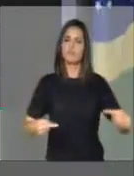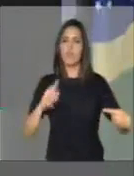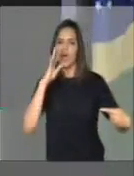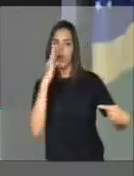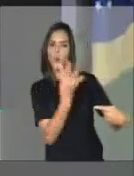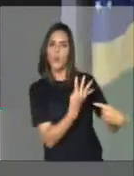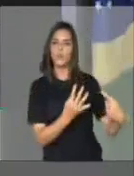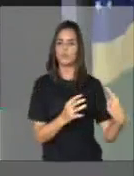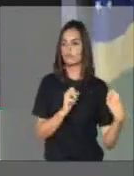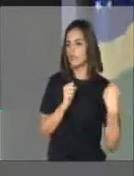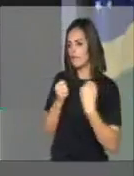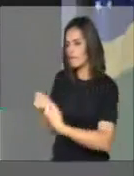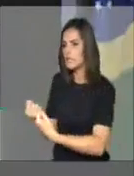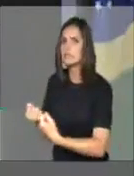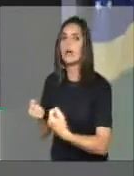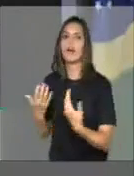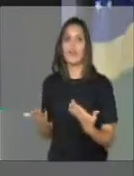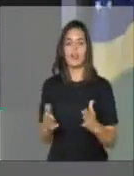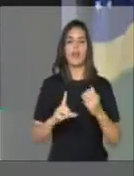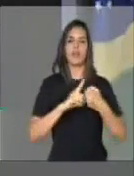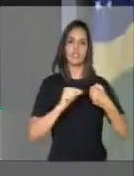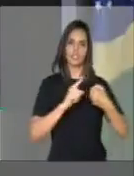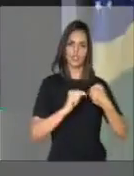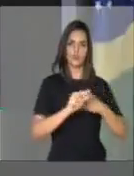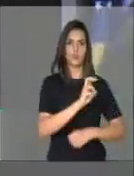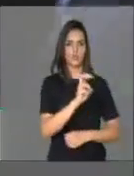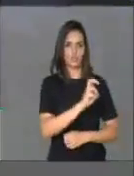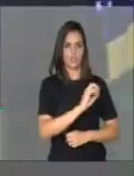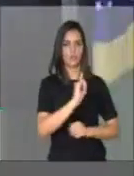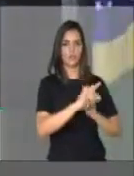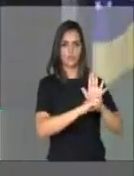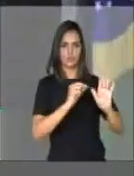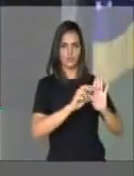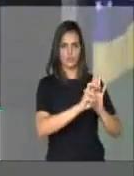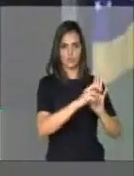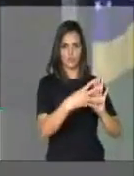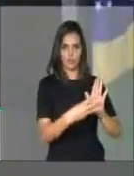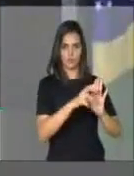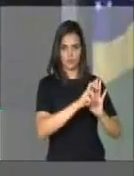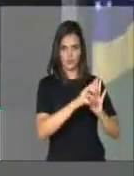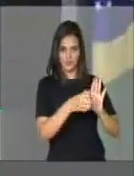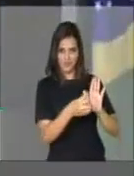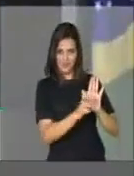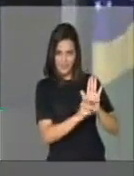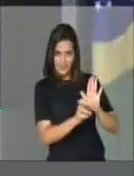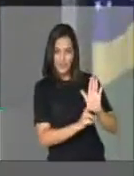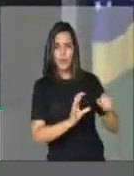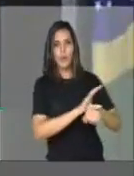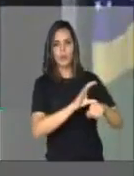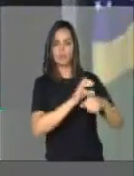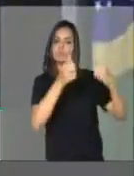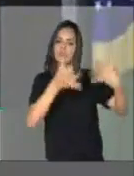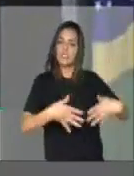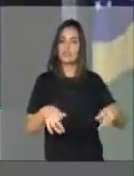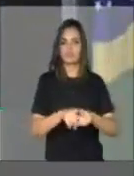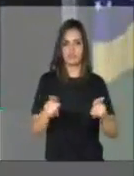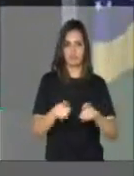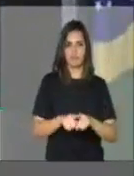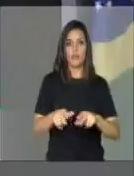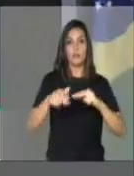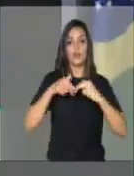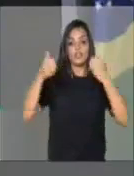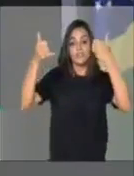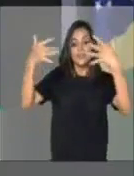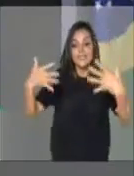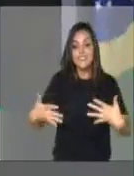defesa, conforme esculpido no artigo 5º, incisos 54 e 55 da Constituição. Em face